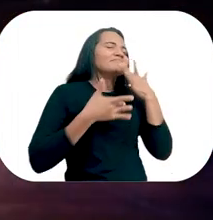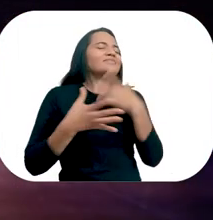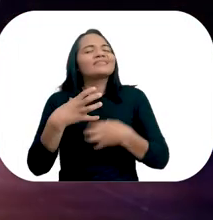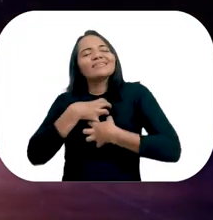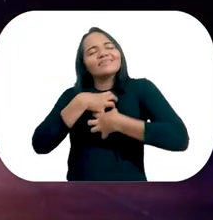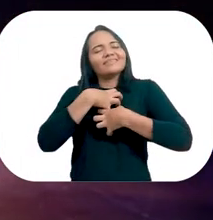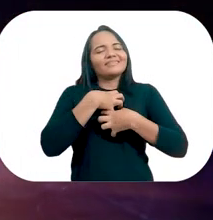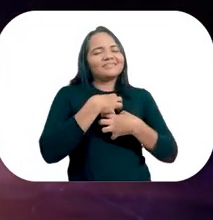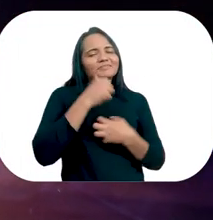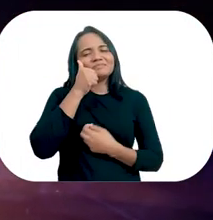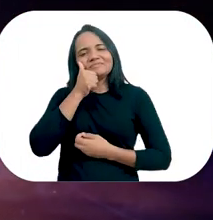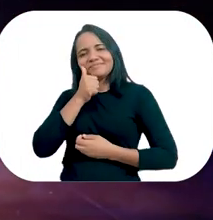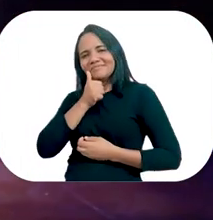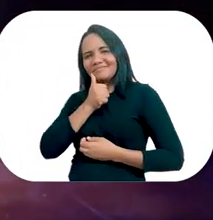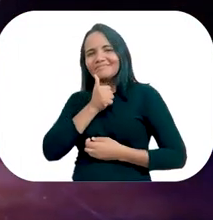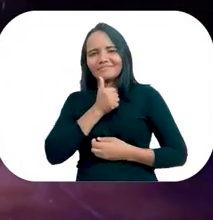mão,